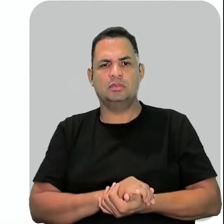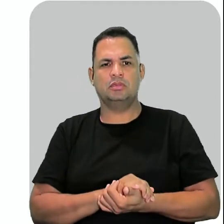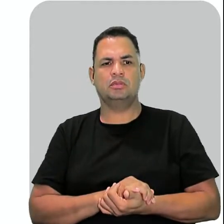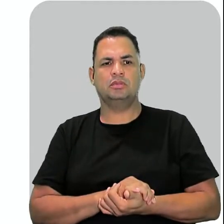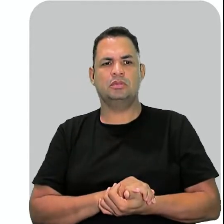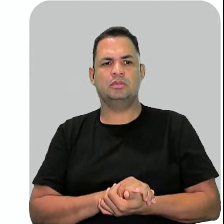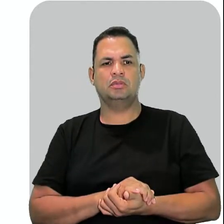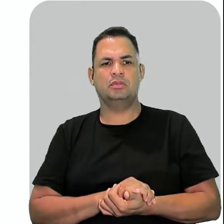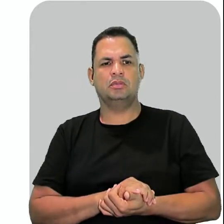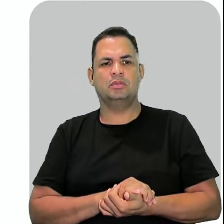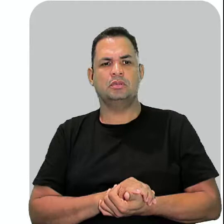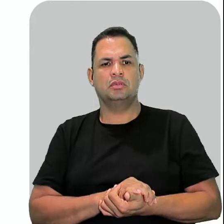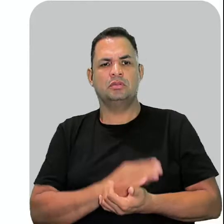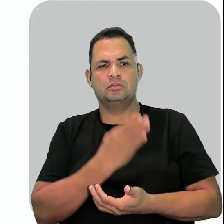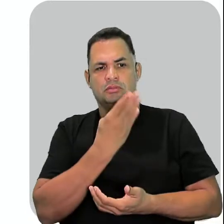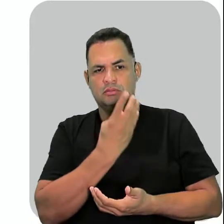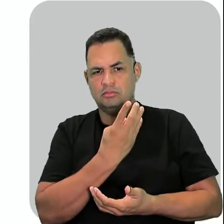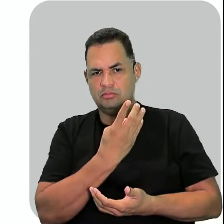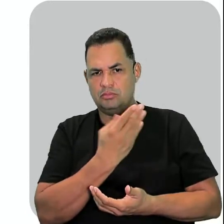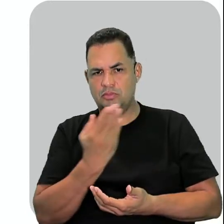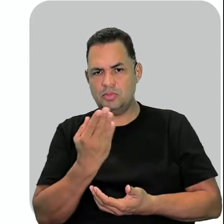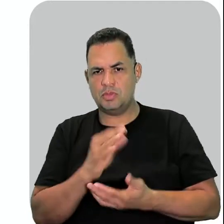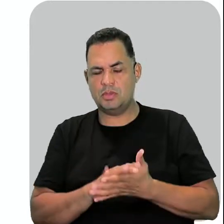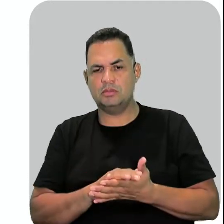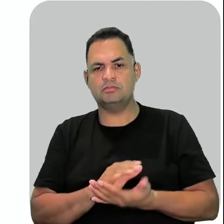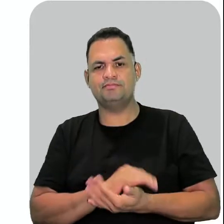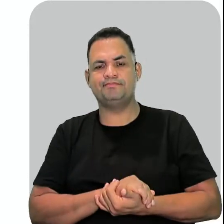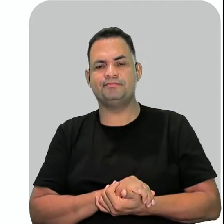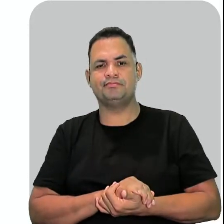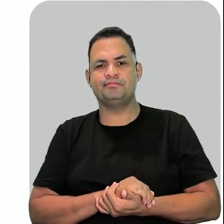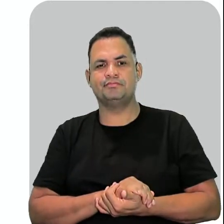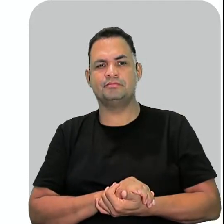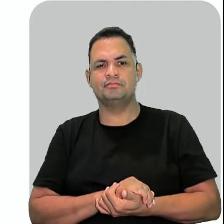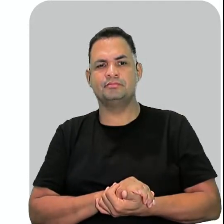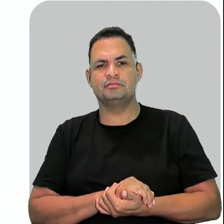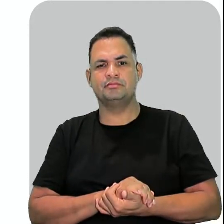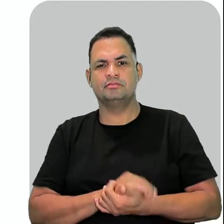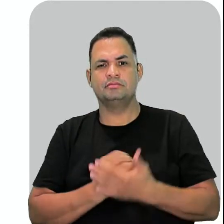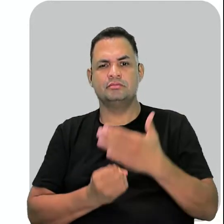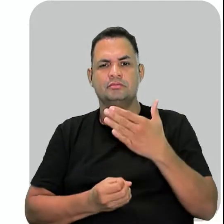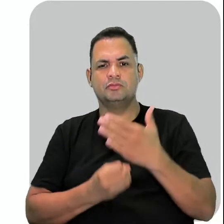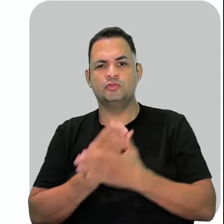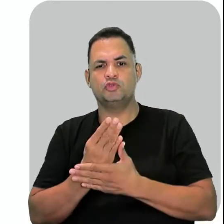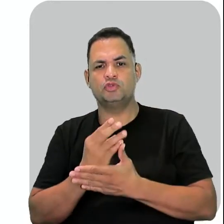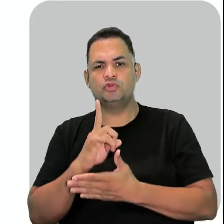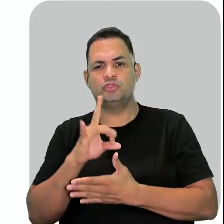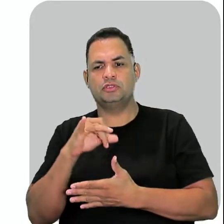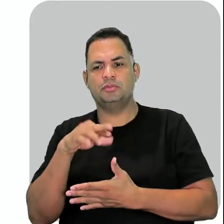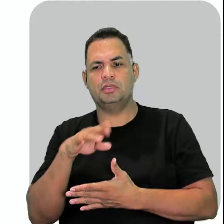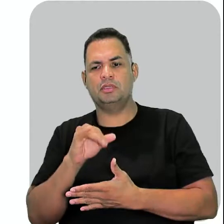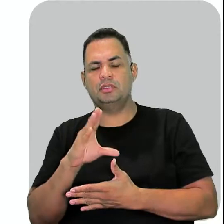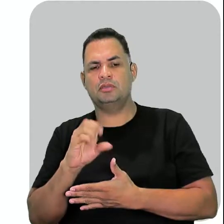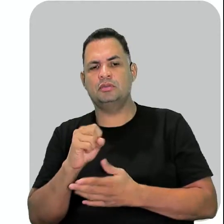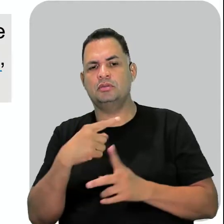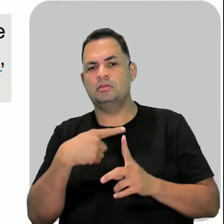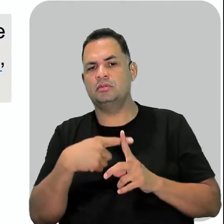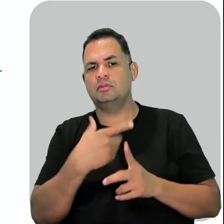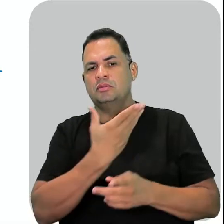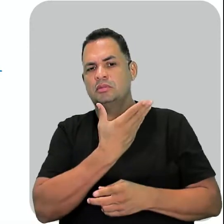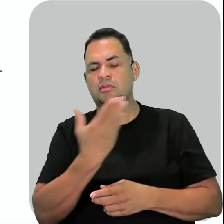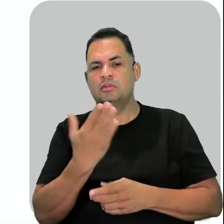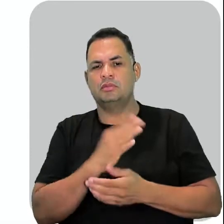Um monômero, quando ele se liga a outro monômero, ele dá origem a um dímero. Então, se a